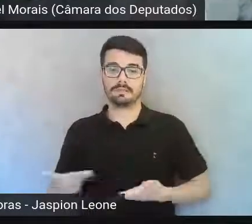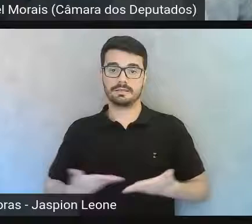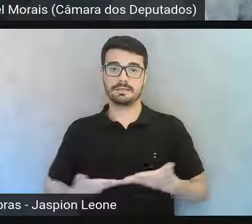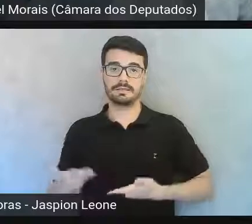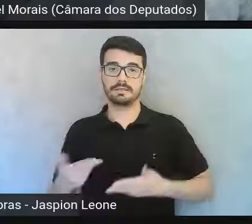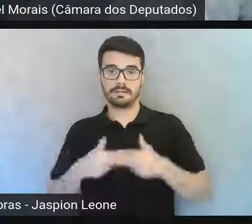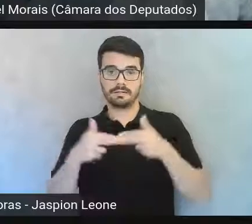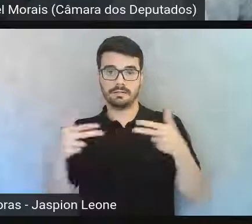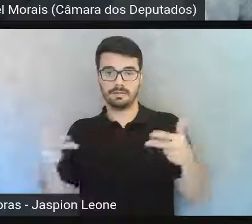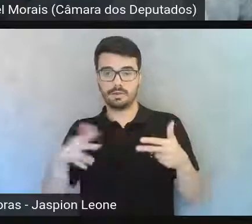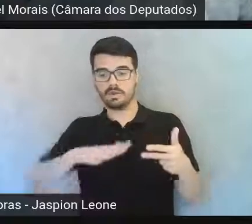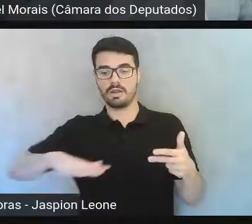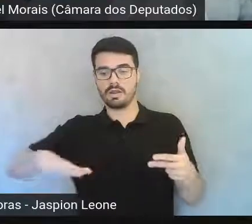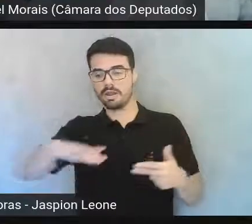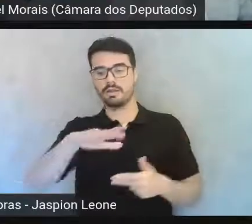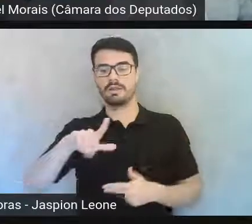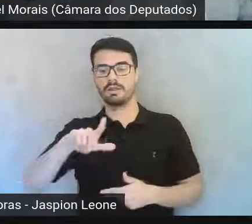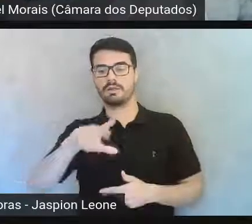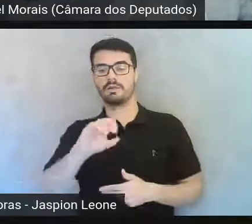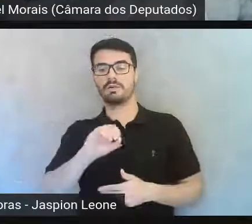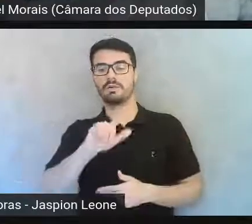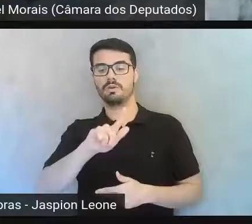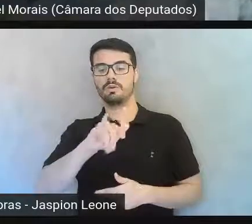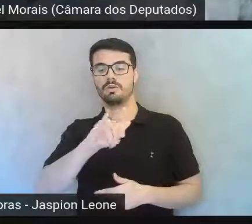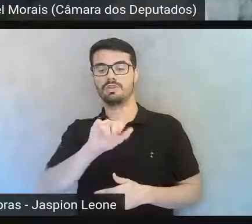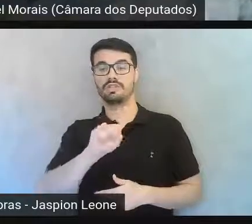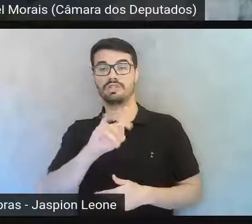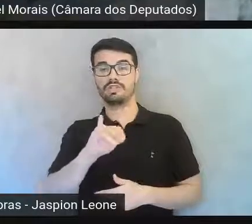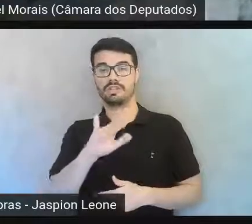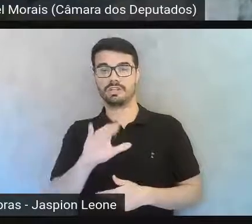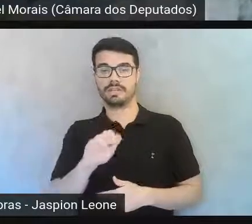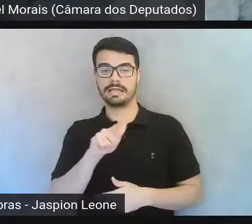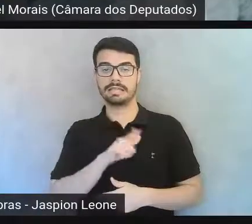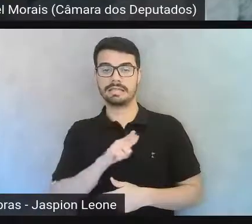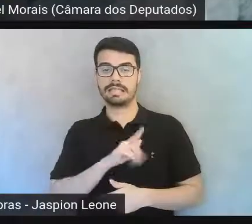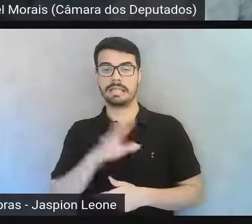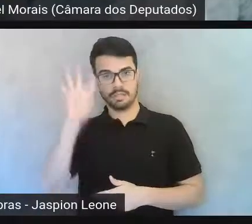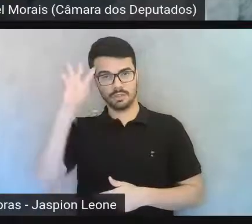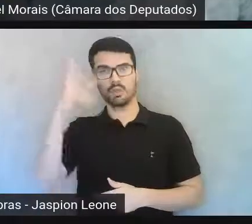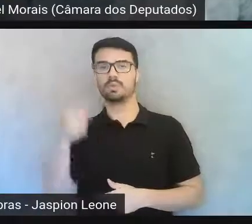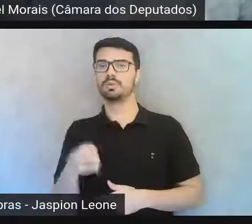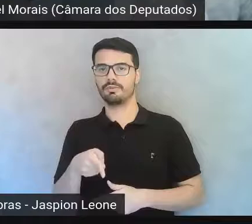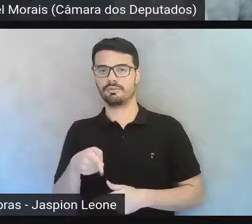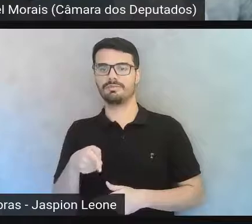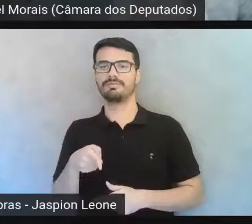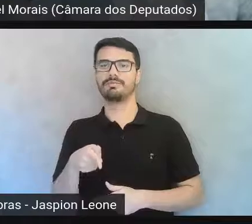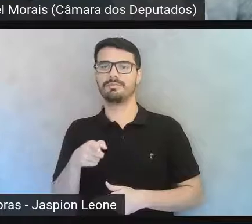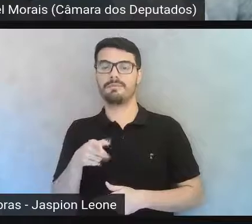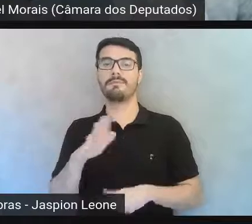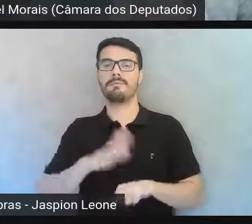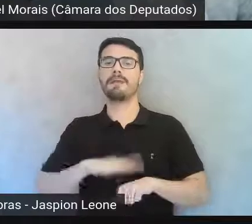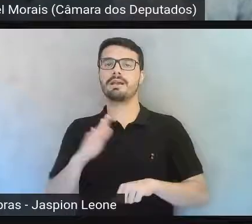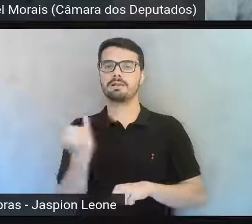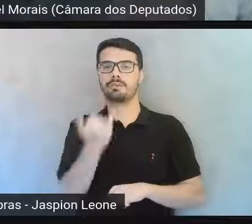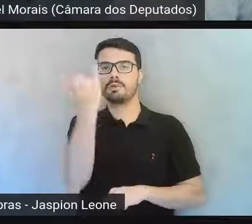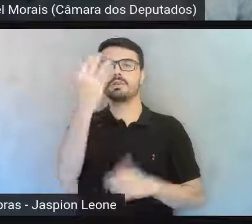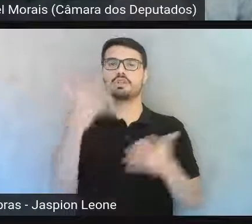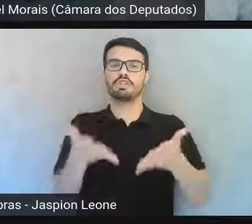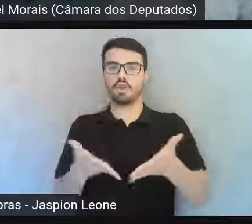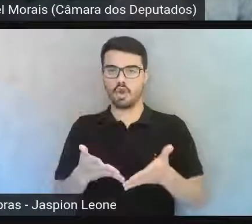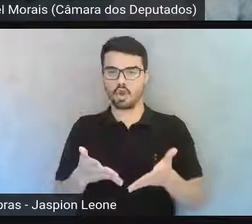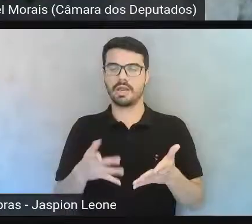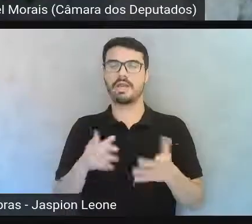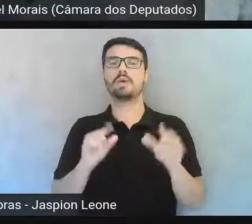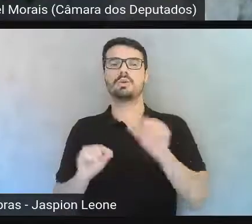os servidores que atuam na área de logística que temos soluções. E eu acho que o mais importante agora, Daniel, é o momento